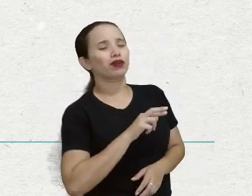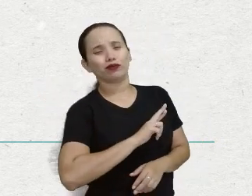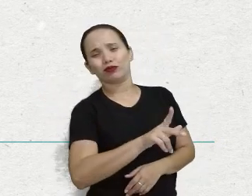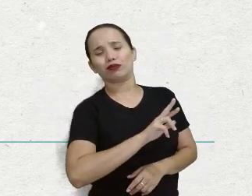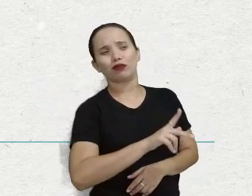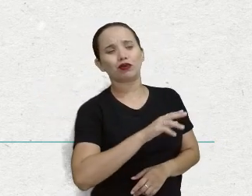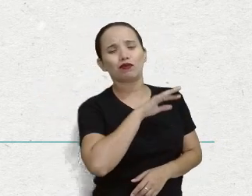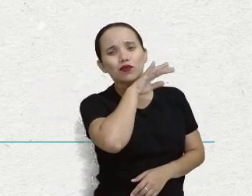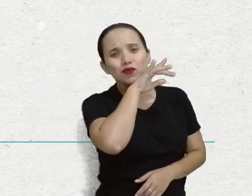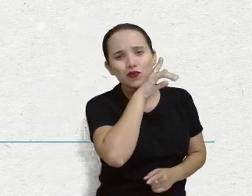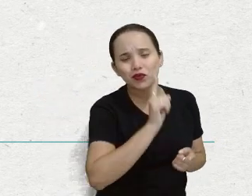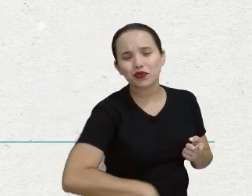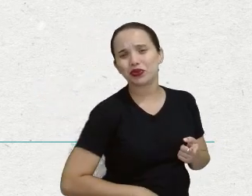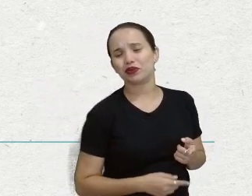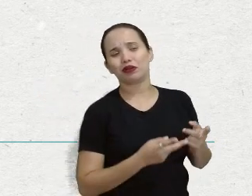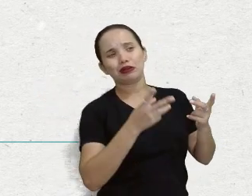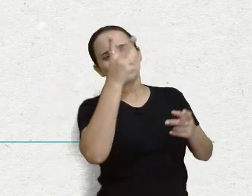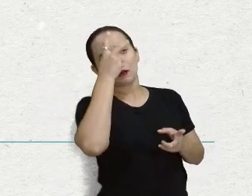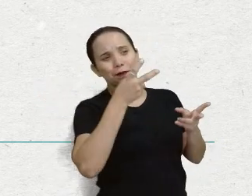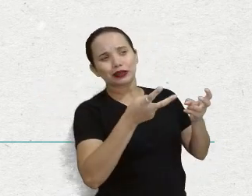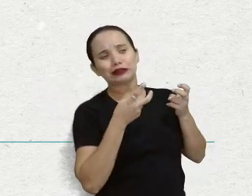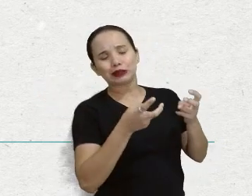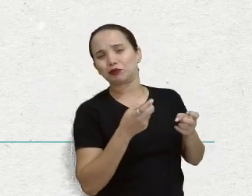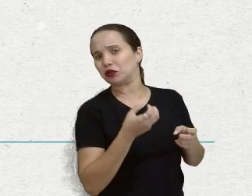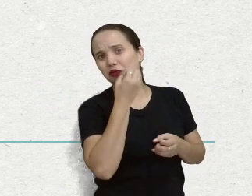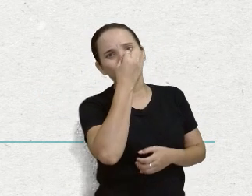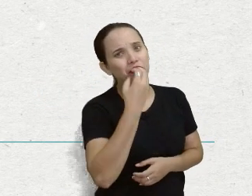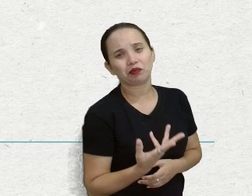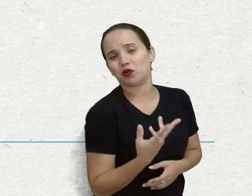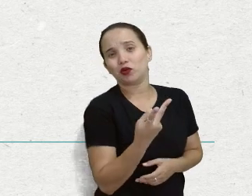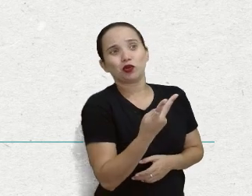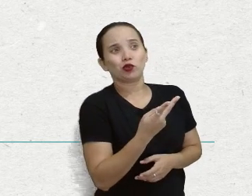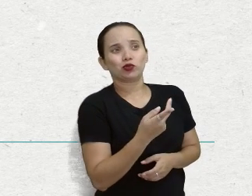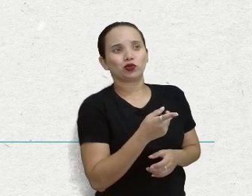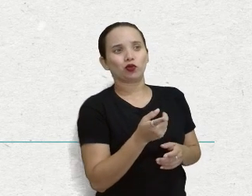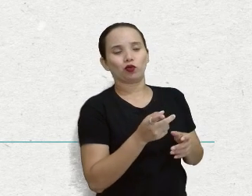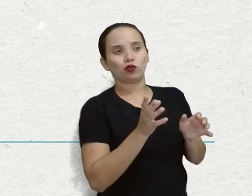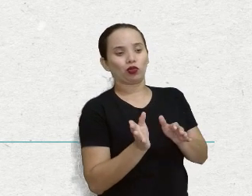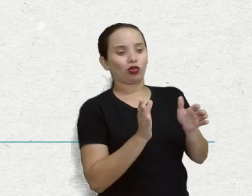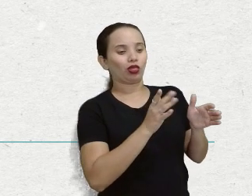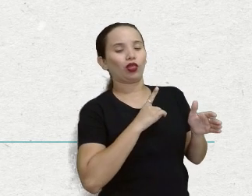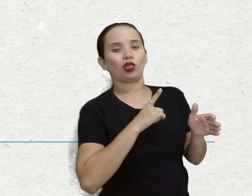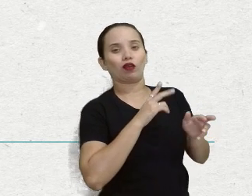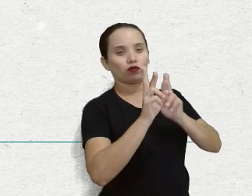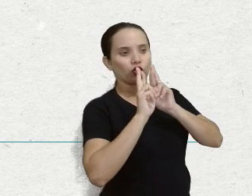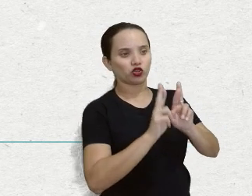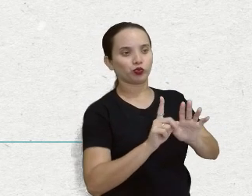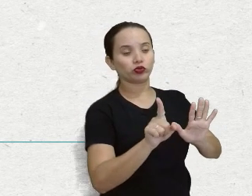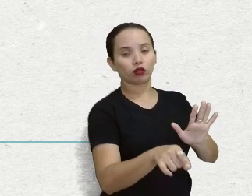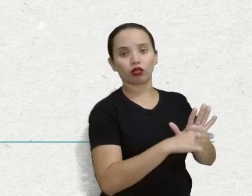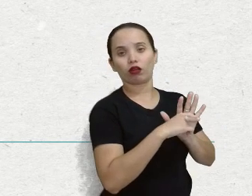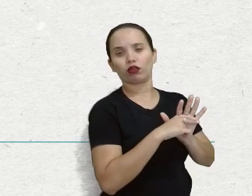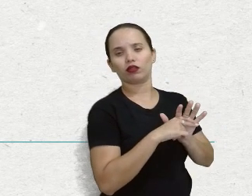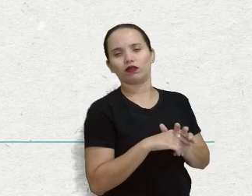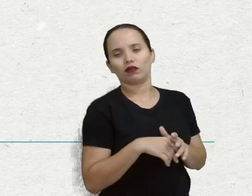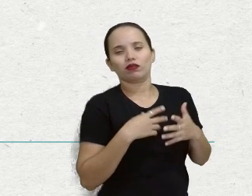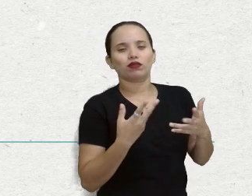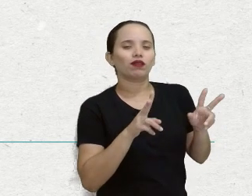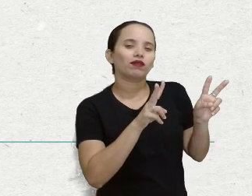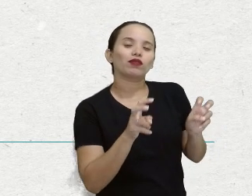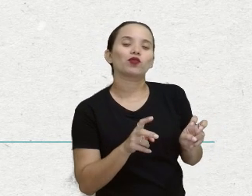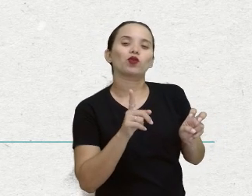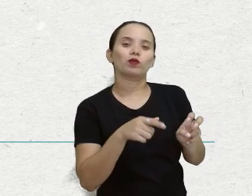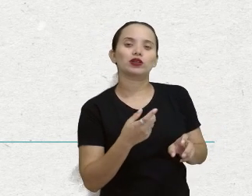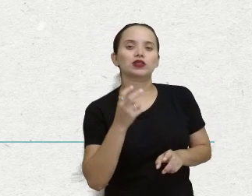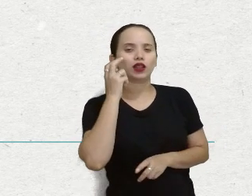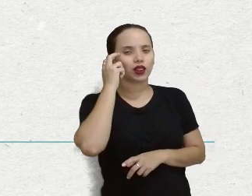levou nenhum dos dois, né? A ter um resultado positivo. Então, essa questão da inteligência emocional, ela sim